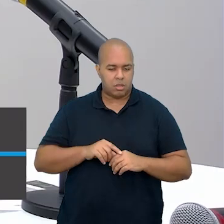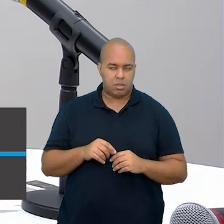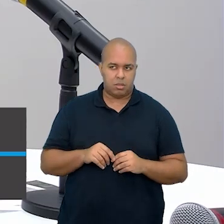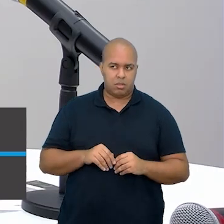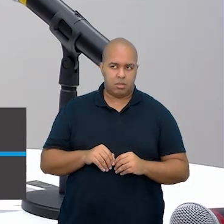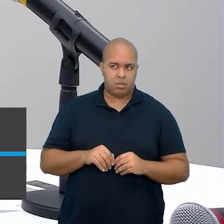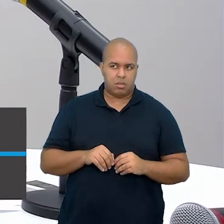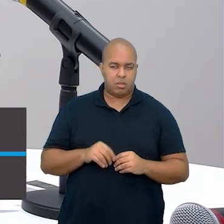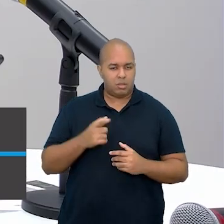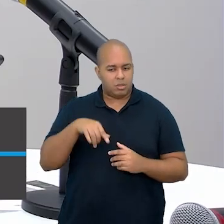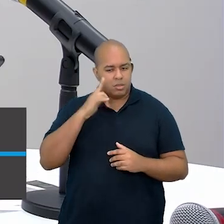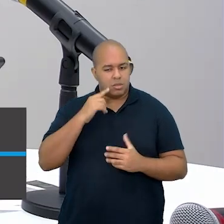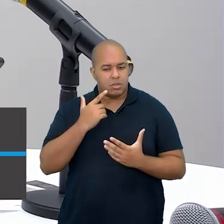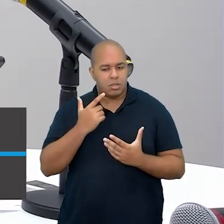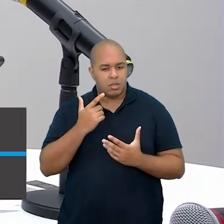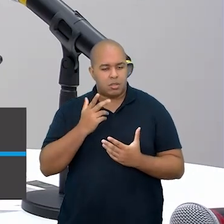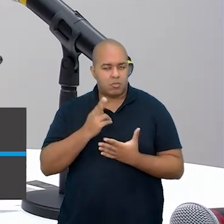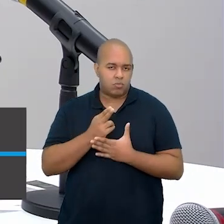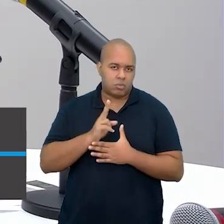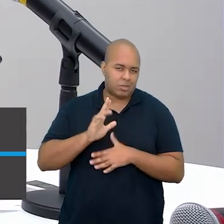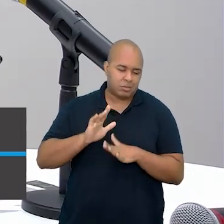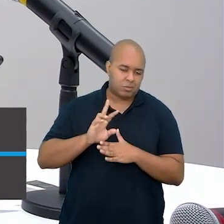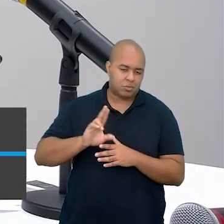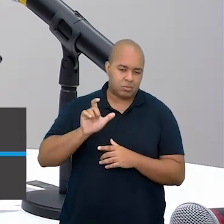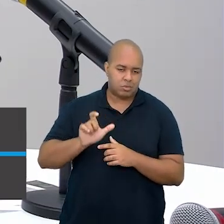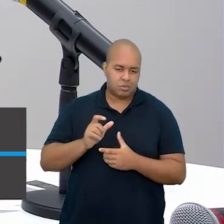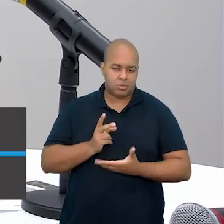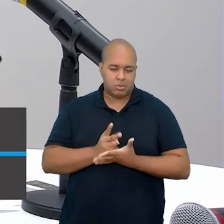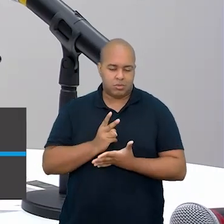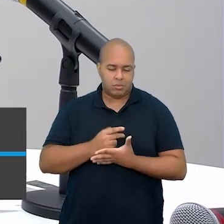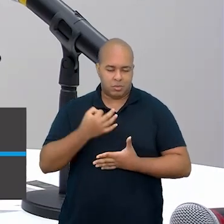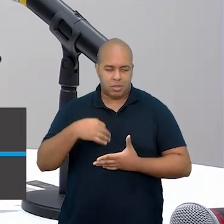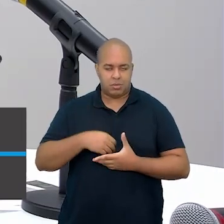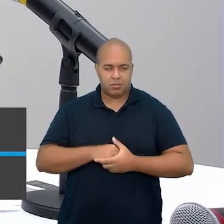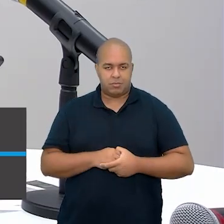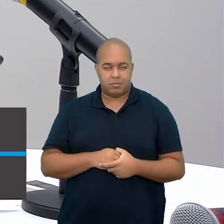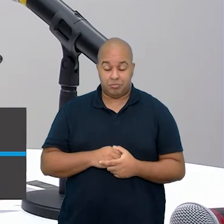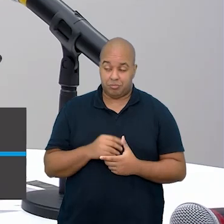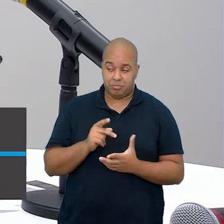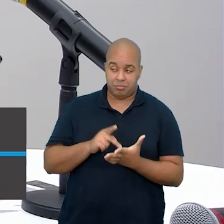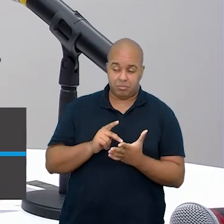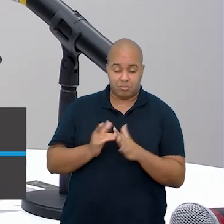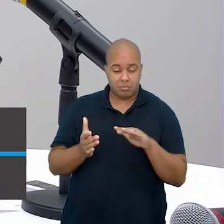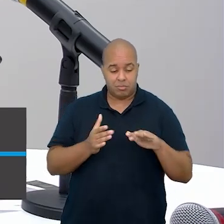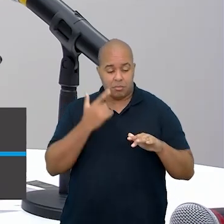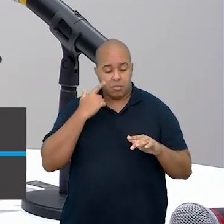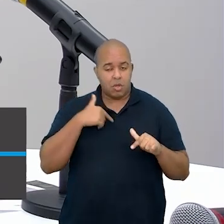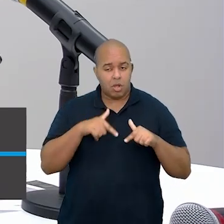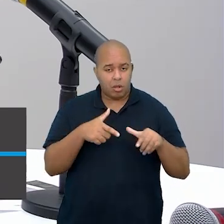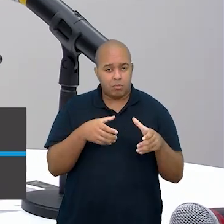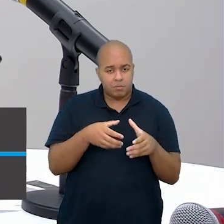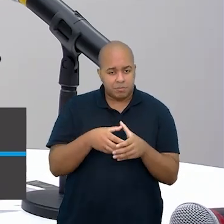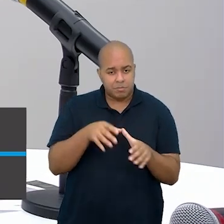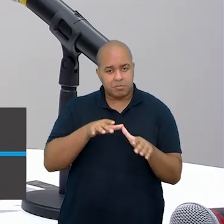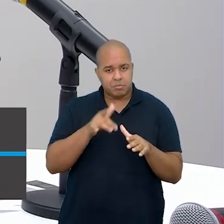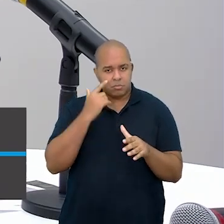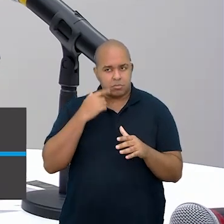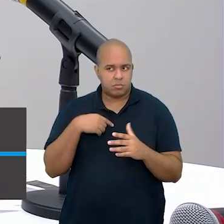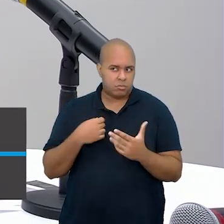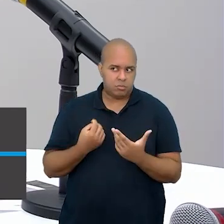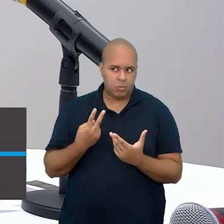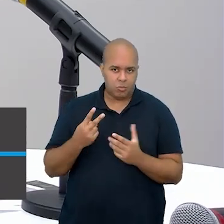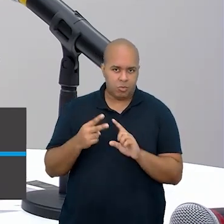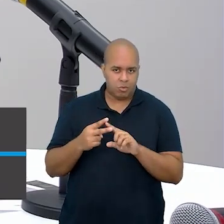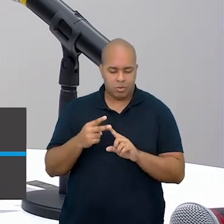gente sempre está utilizando isso, né, Kimi? Isso é verdade. O trabalho em grupo, né, ou duplas, né,